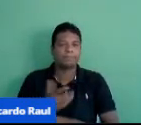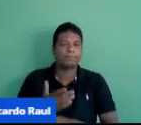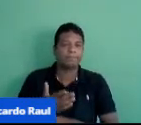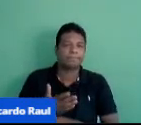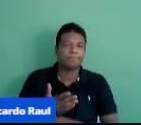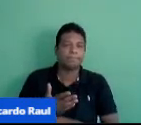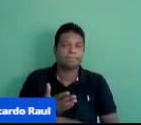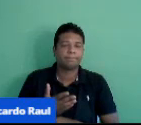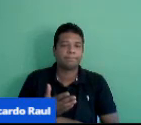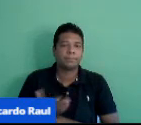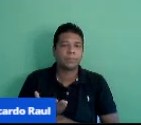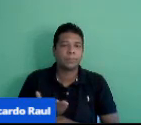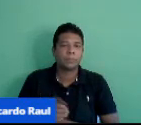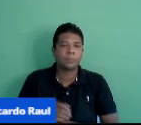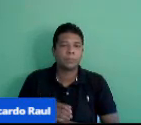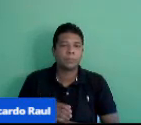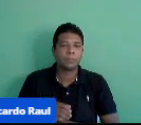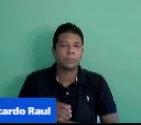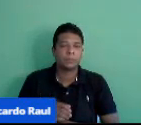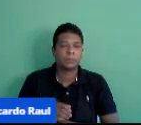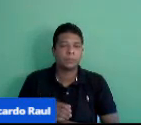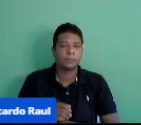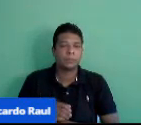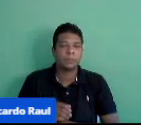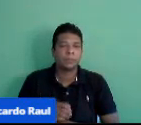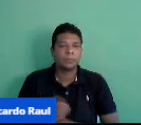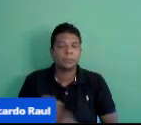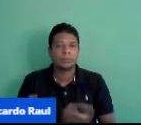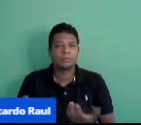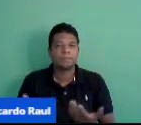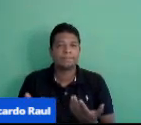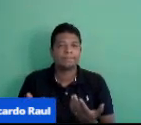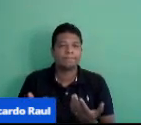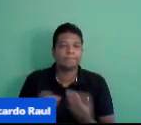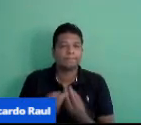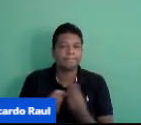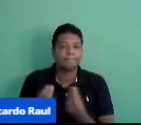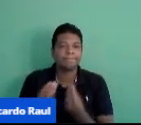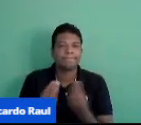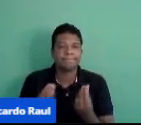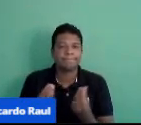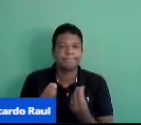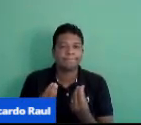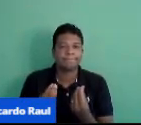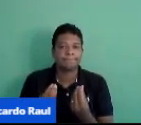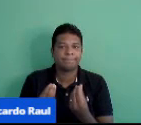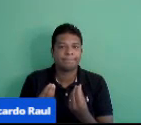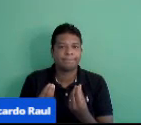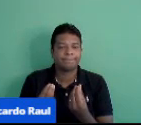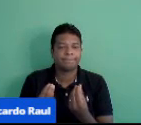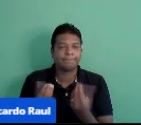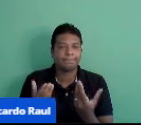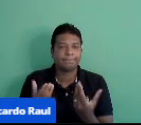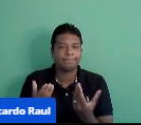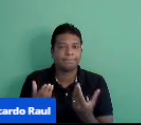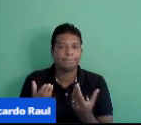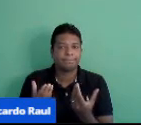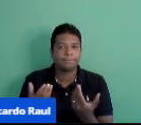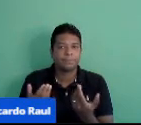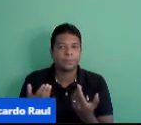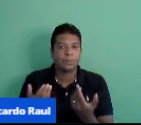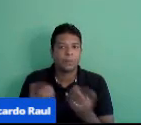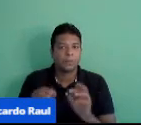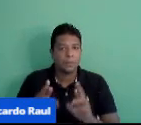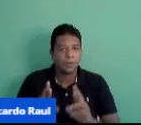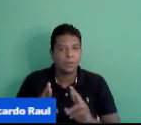uma situação social, né, como que eu posso... Tem um ambiente que dê para fazer algo a mais, faria,